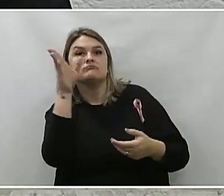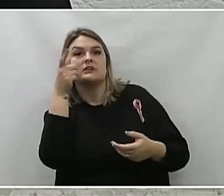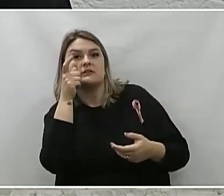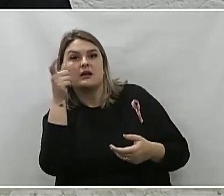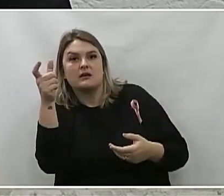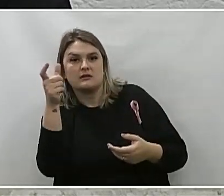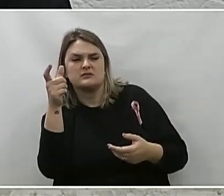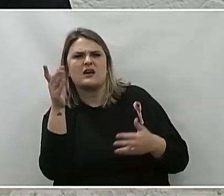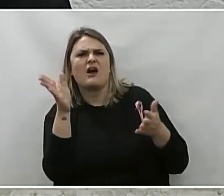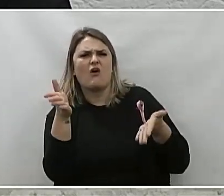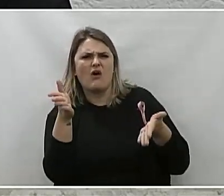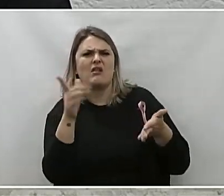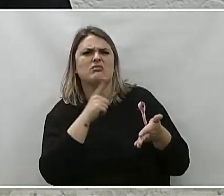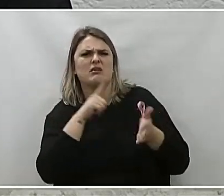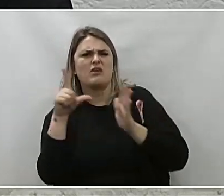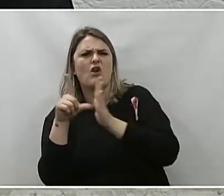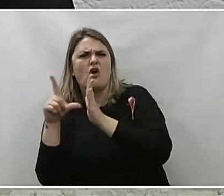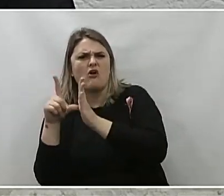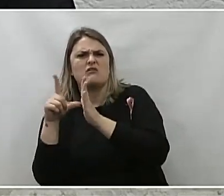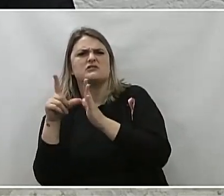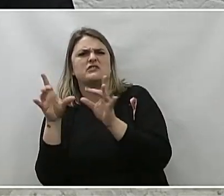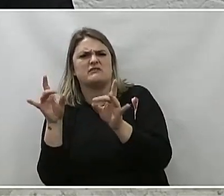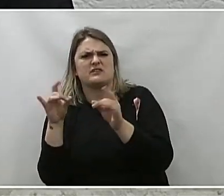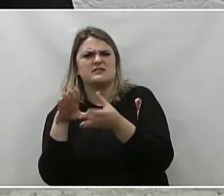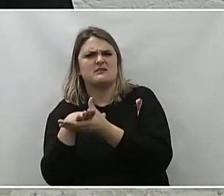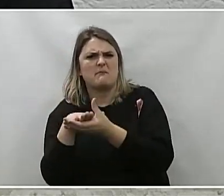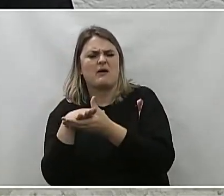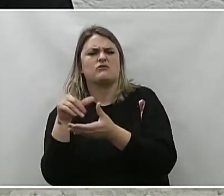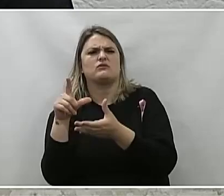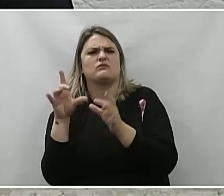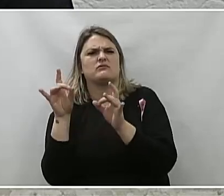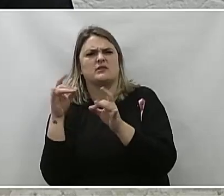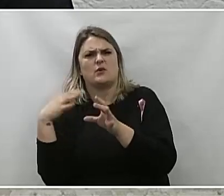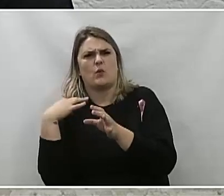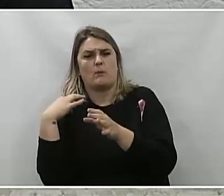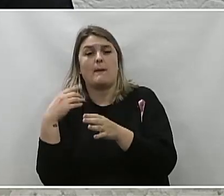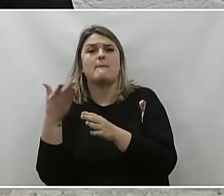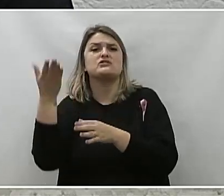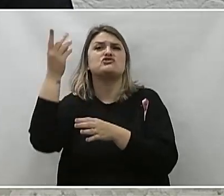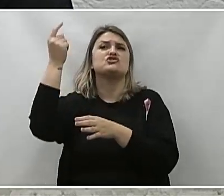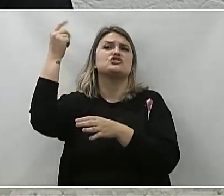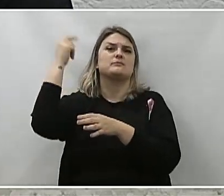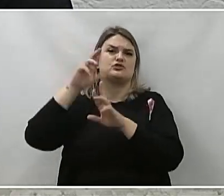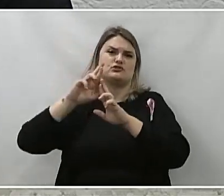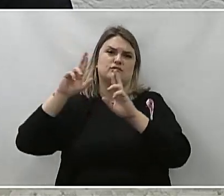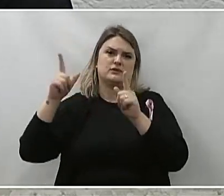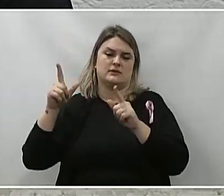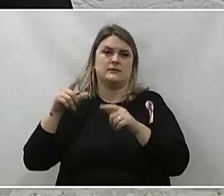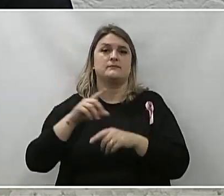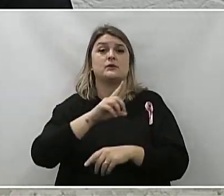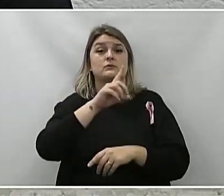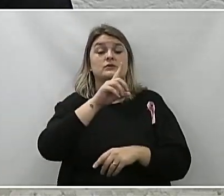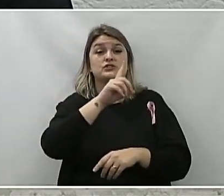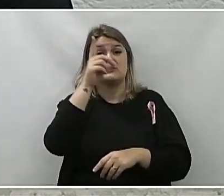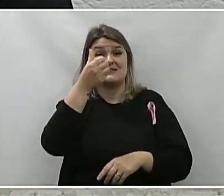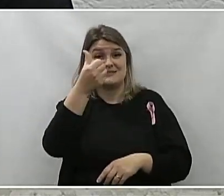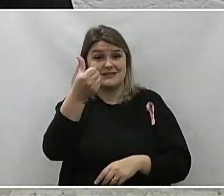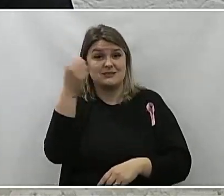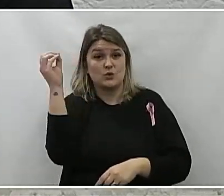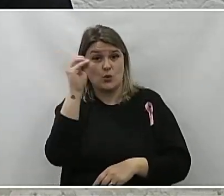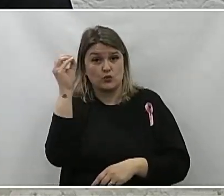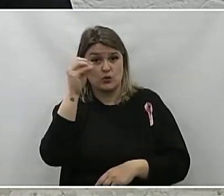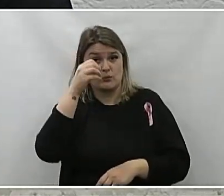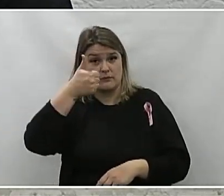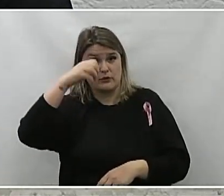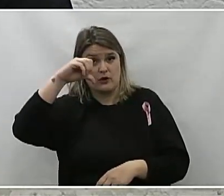funciona uma loja de calçados e Confecções 16 de outubro ininterruptamente